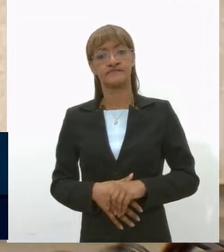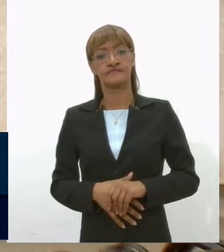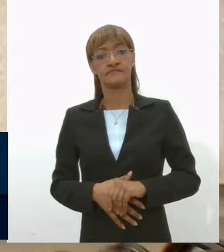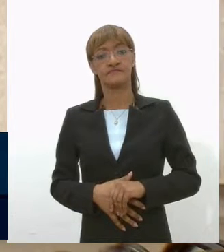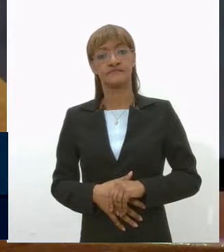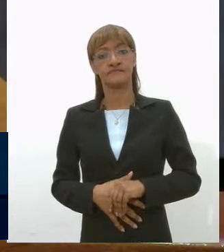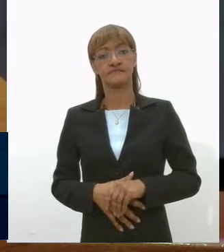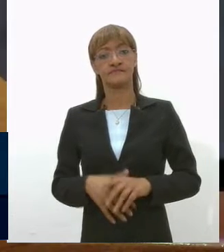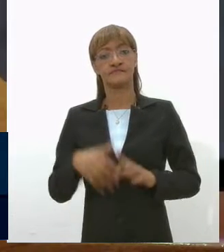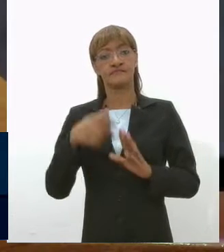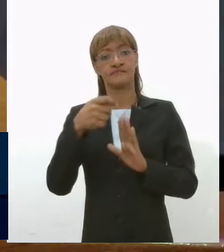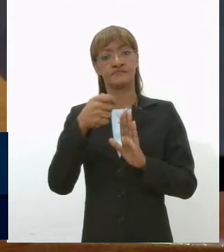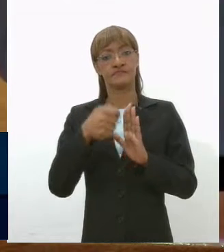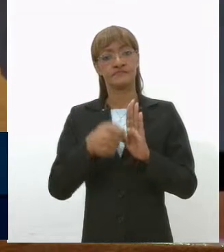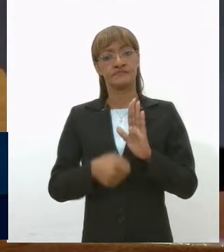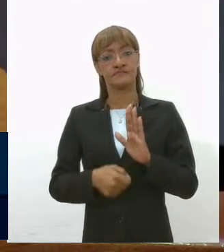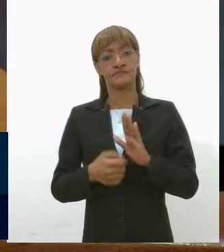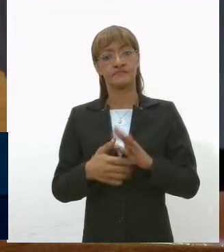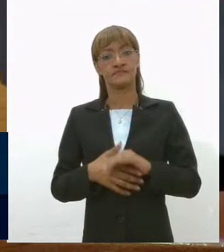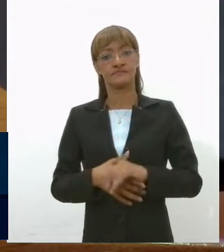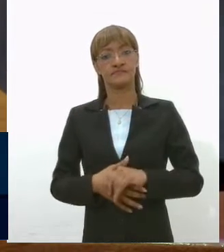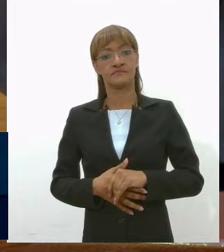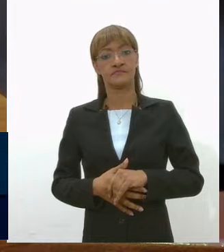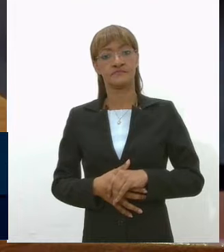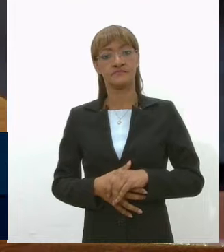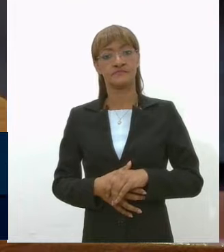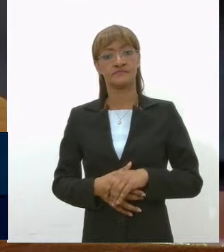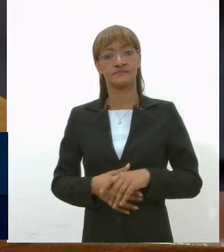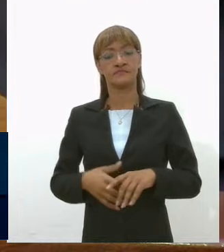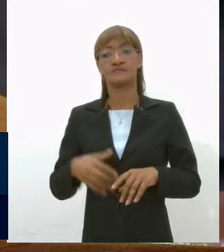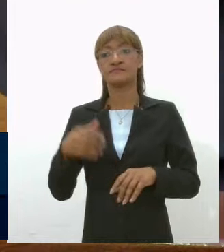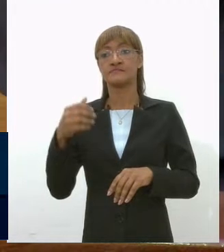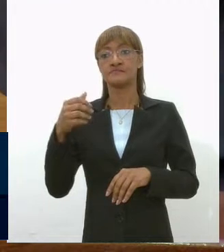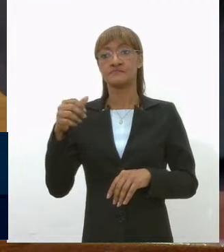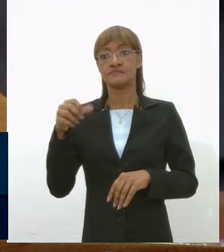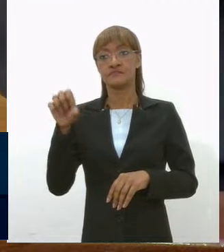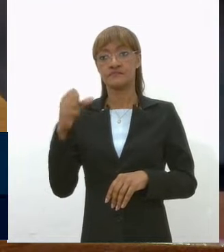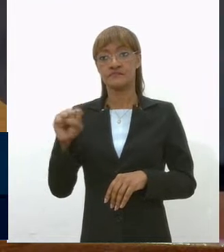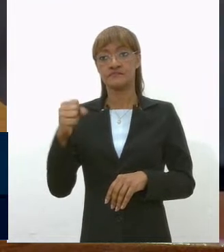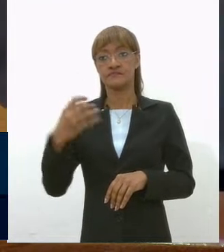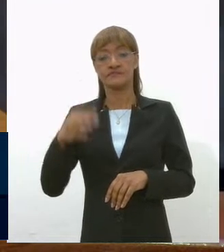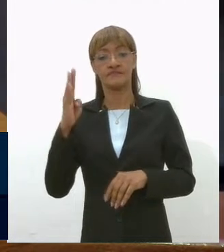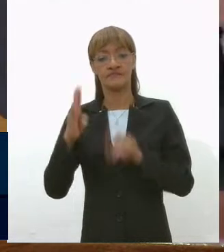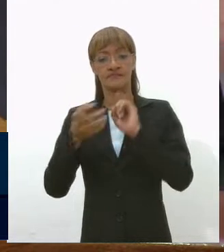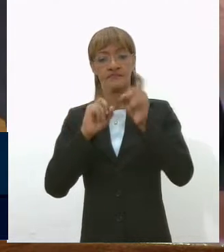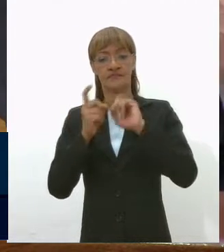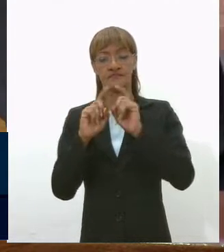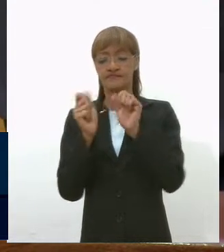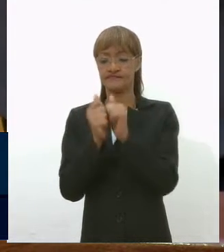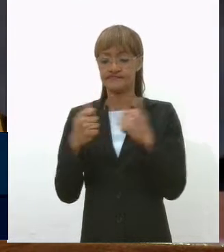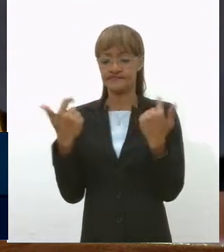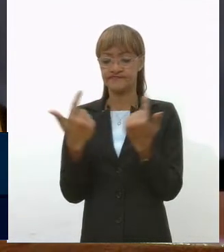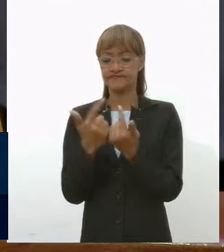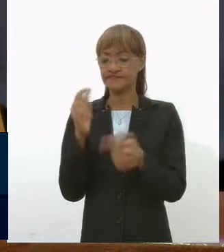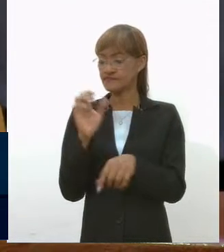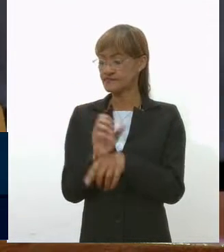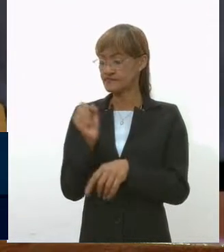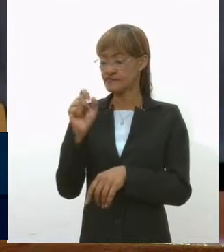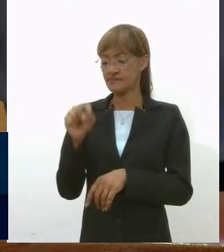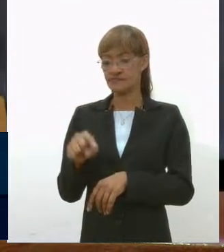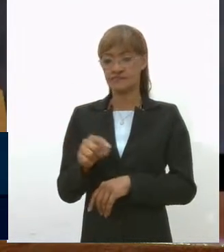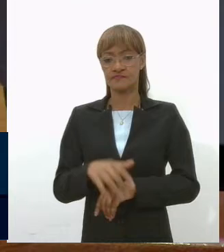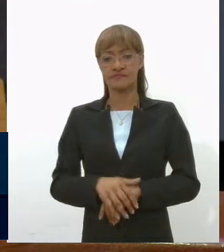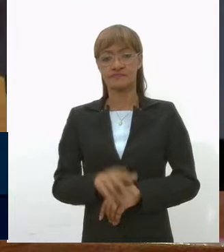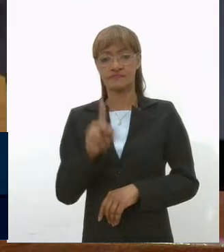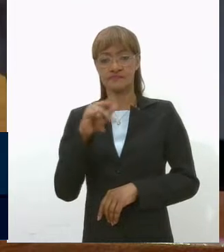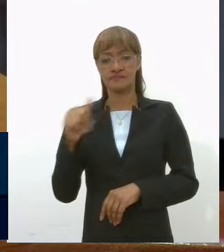Ata da 84ª sessão extraordinária da Assembleia Legislativa do Estado de Sergipe, realizada no